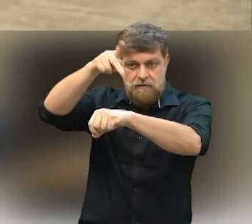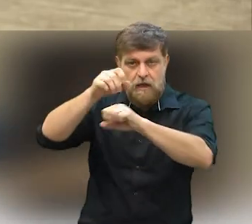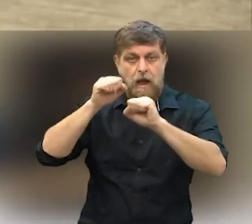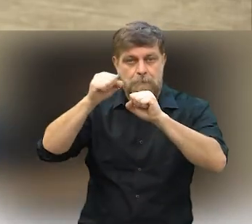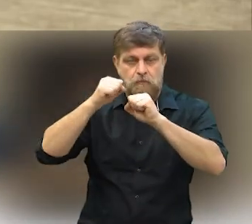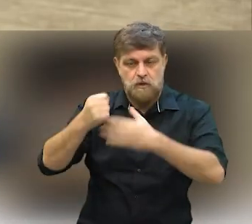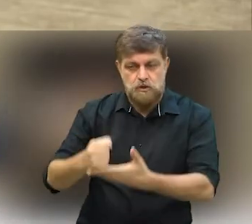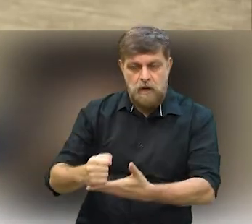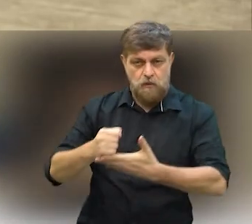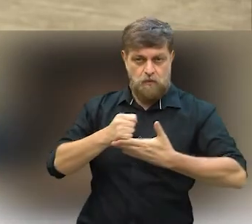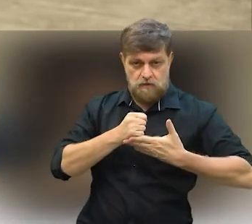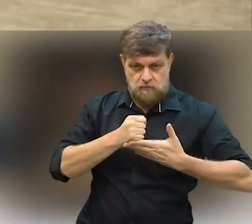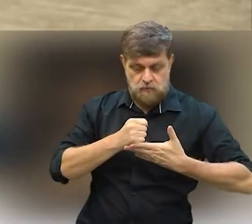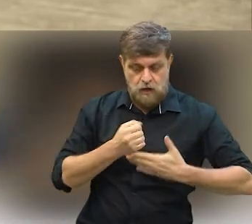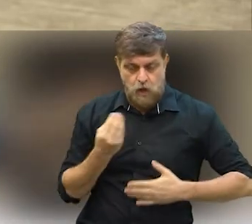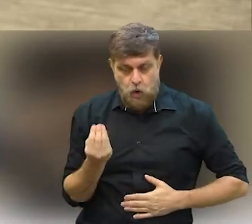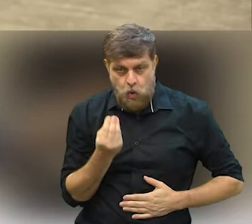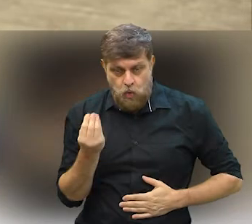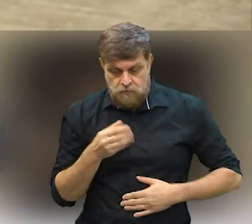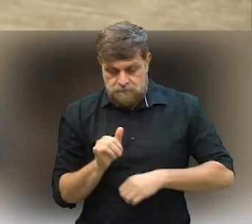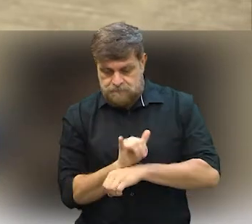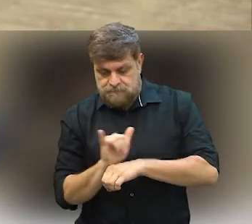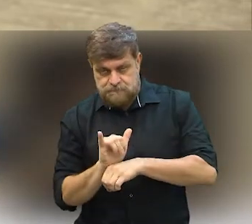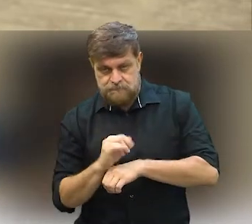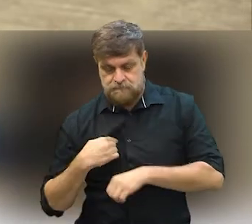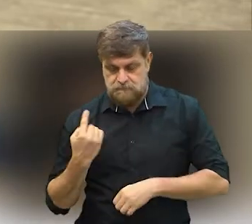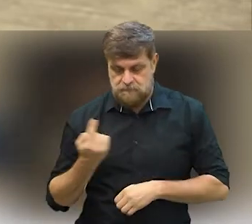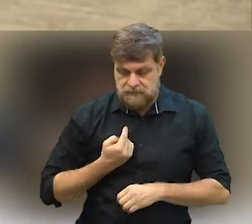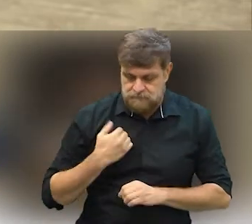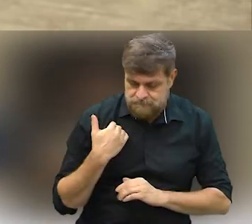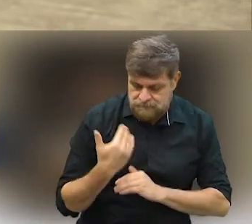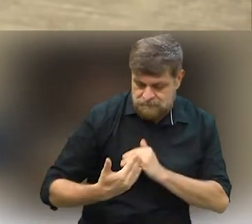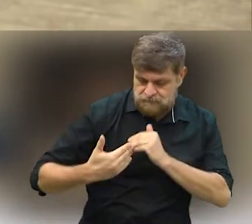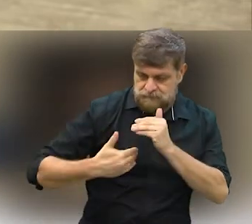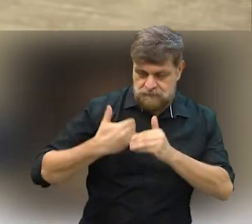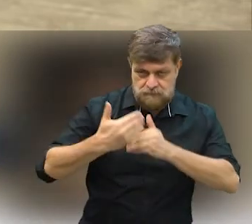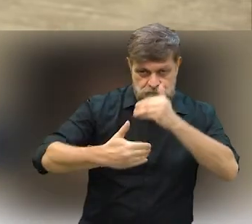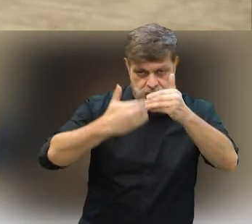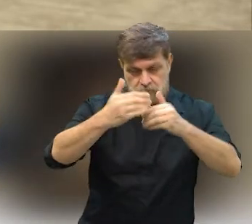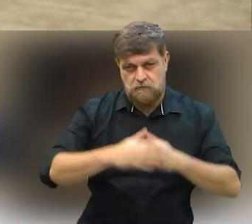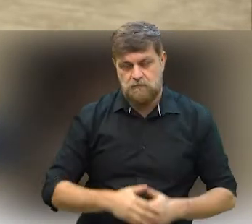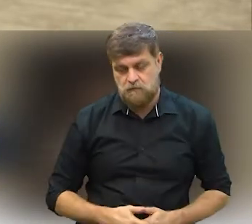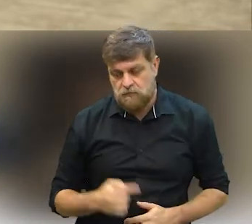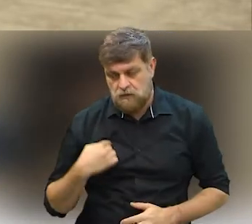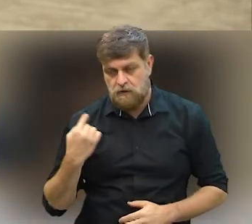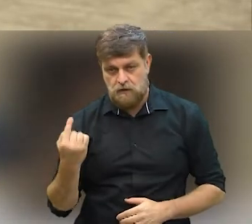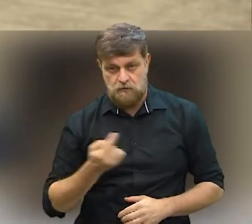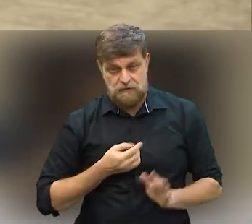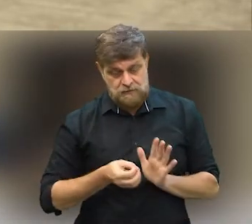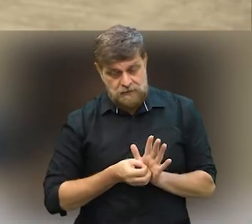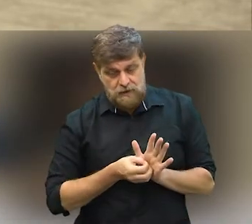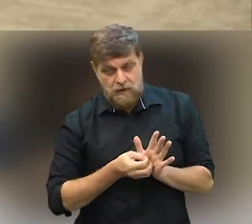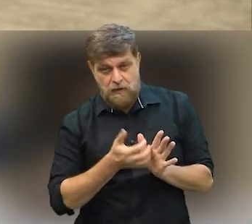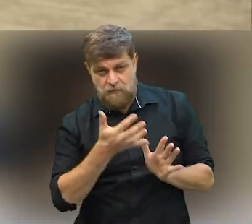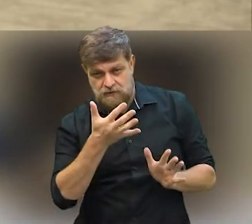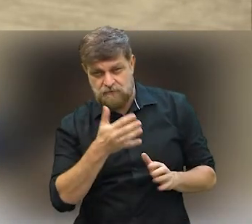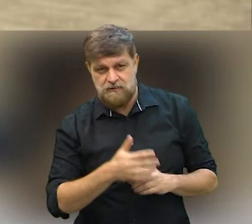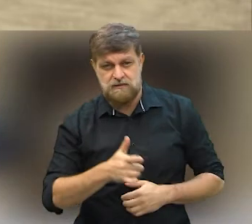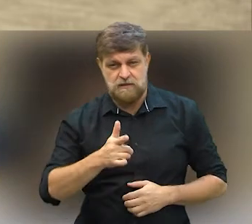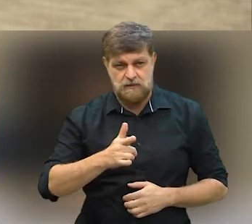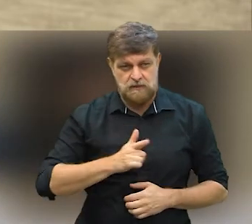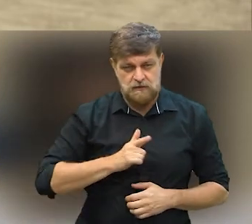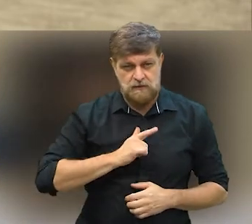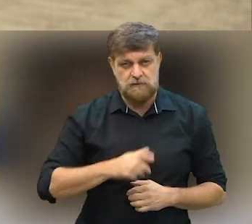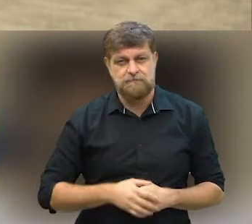cada estado o que cada país pode contribuir de que forma né para ajudar a desenvolver um lado que muitas